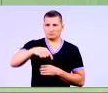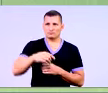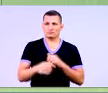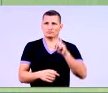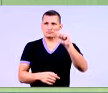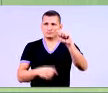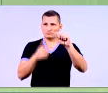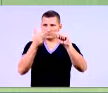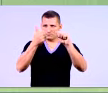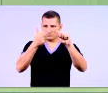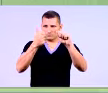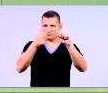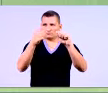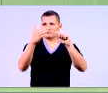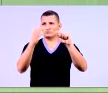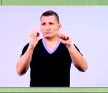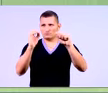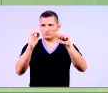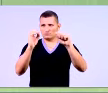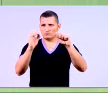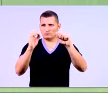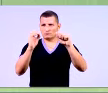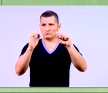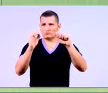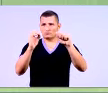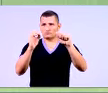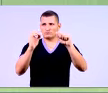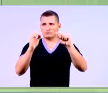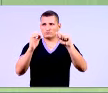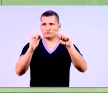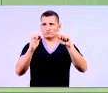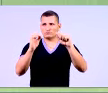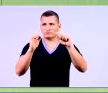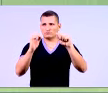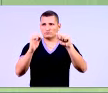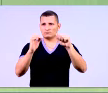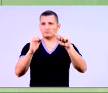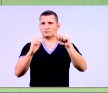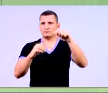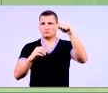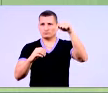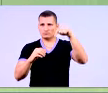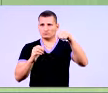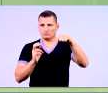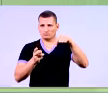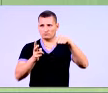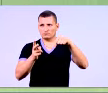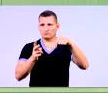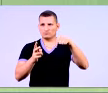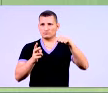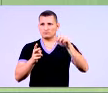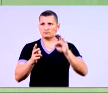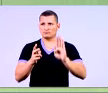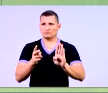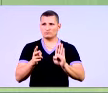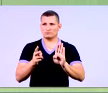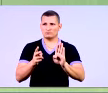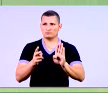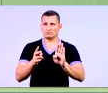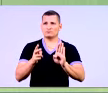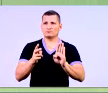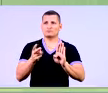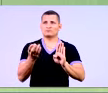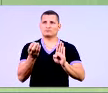primeiro vale 10 aí eu vou executar o meu código cima para baixo b vale